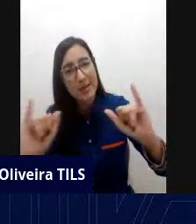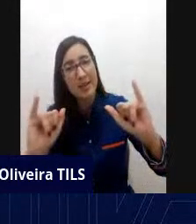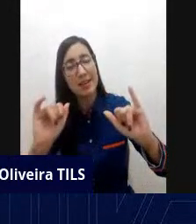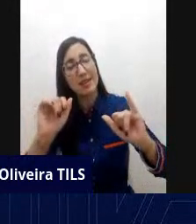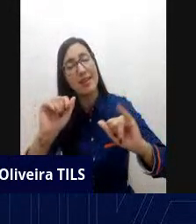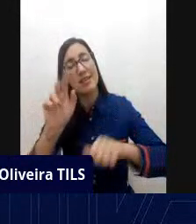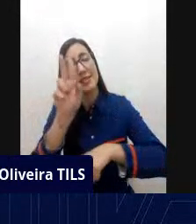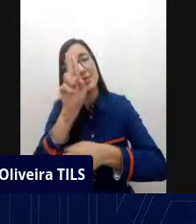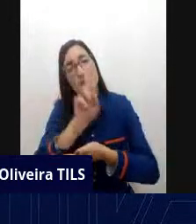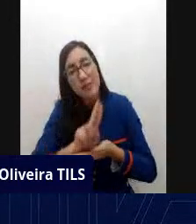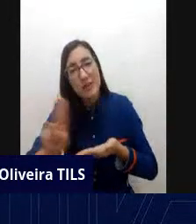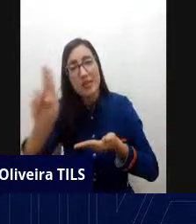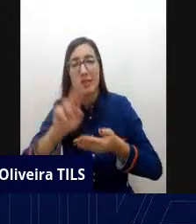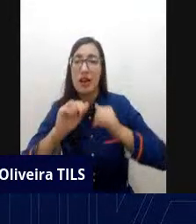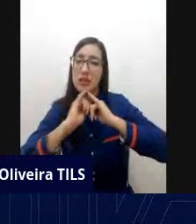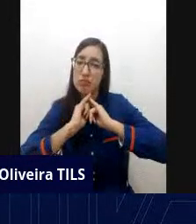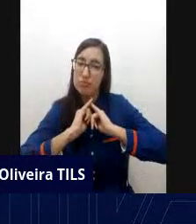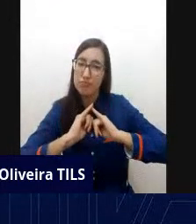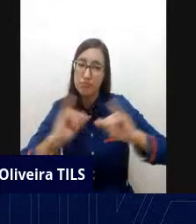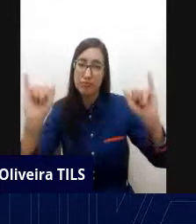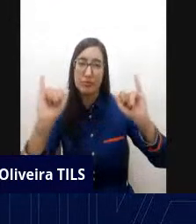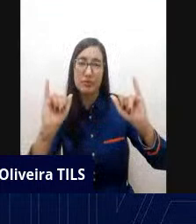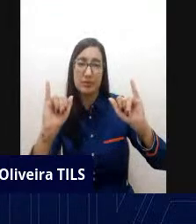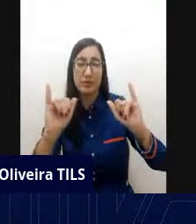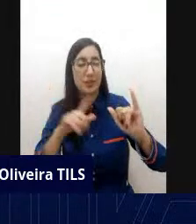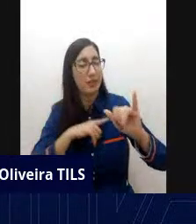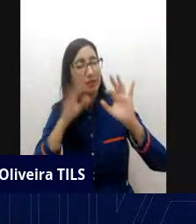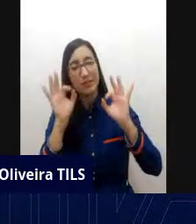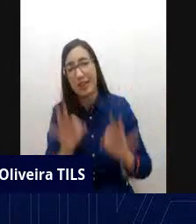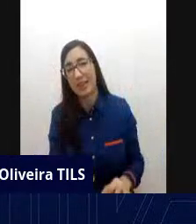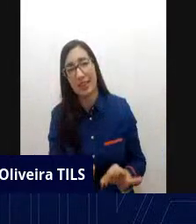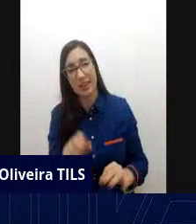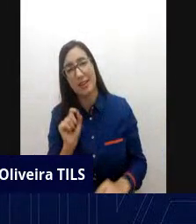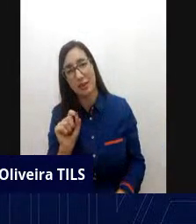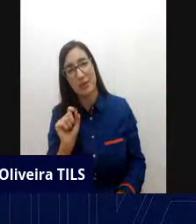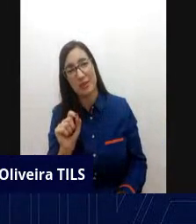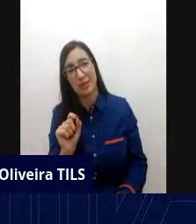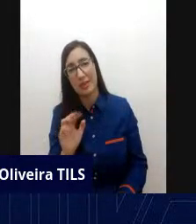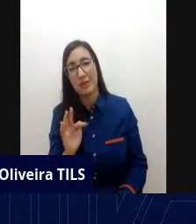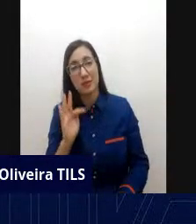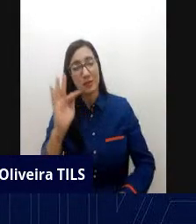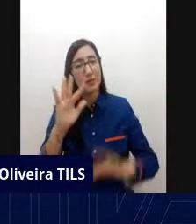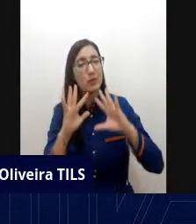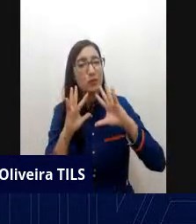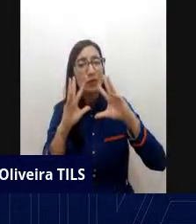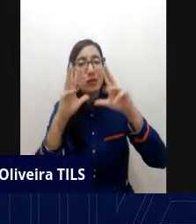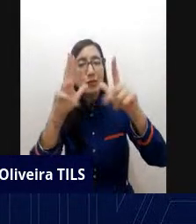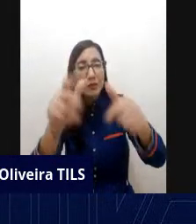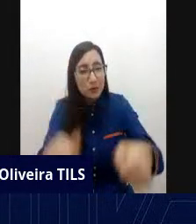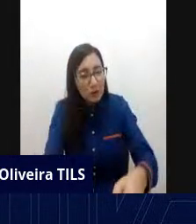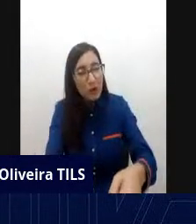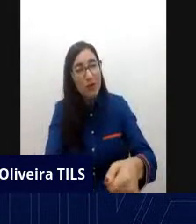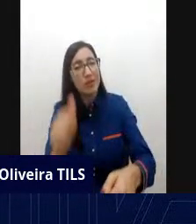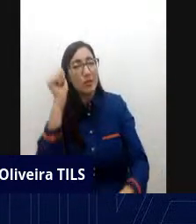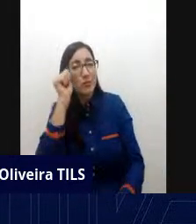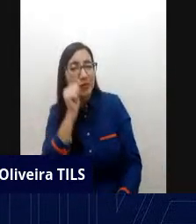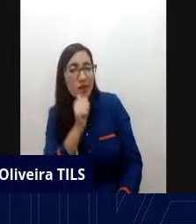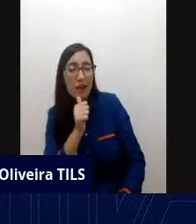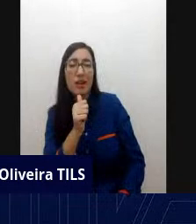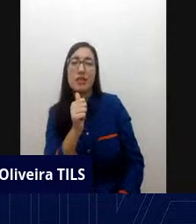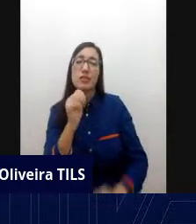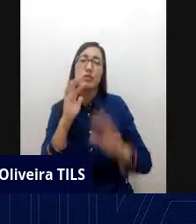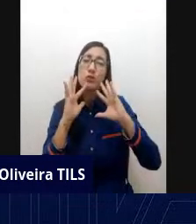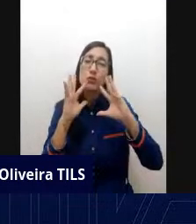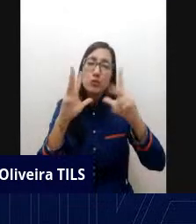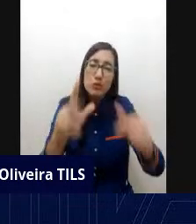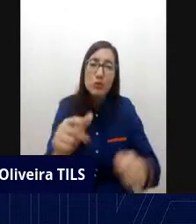E, com certeza, a gente só tem a ganhar quando todos e todas cuidam, né? Porque o cuidado, ele é muito